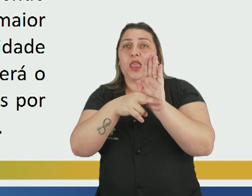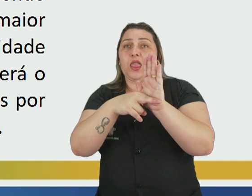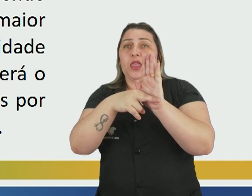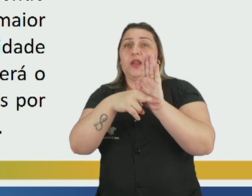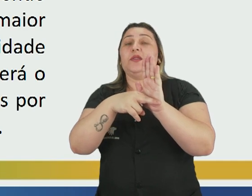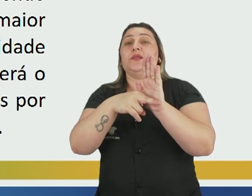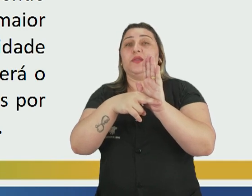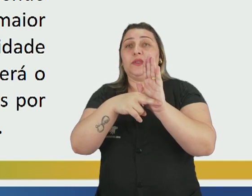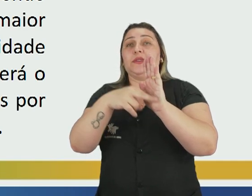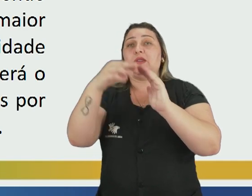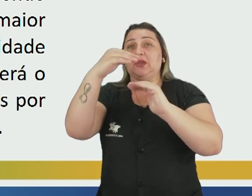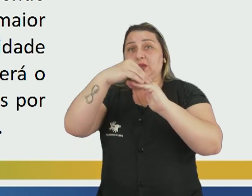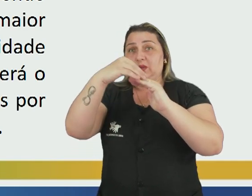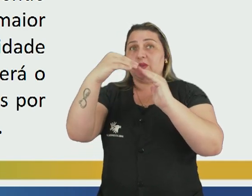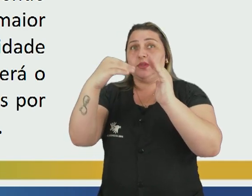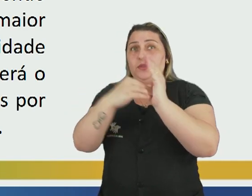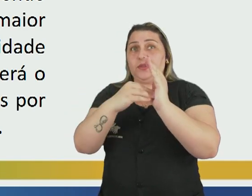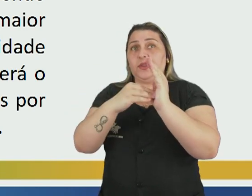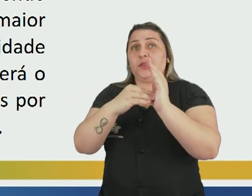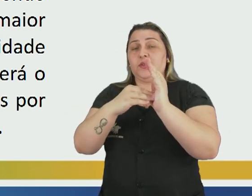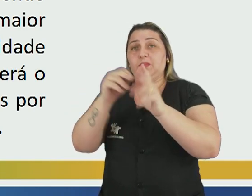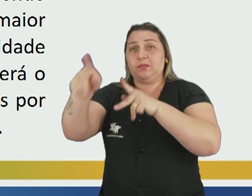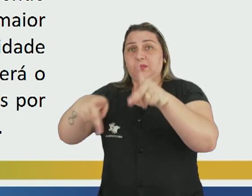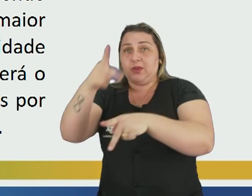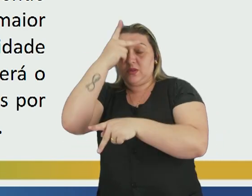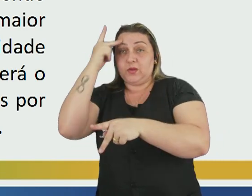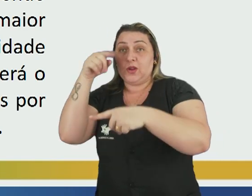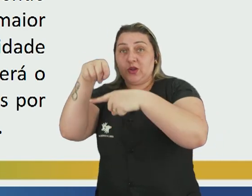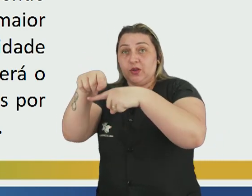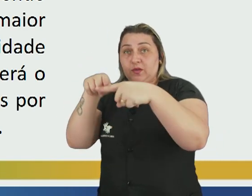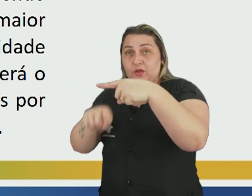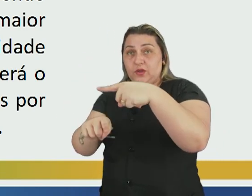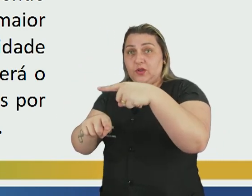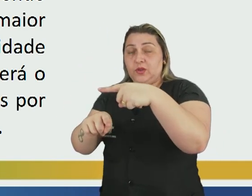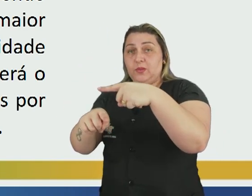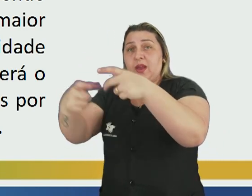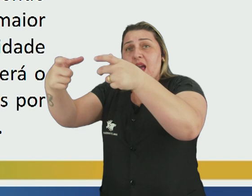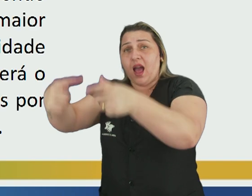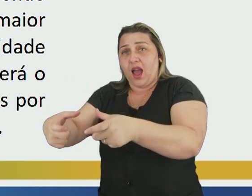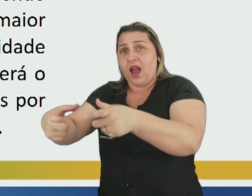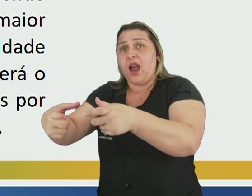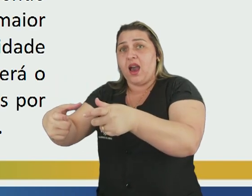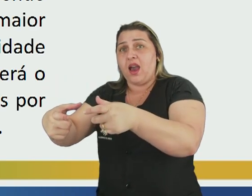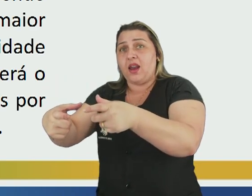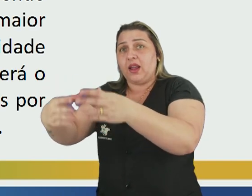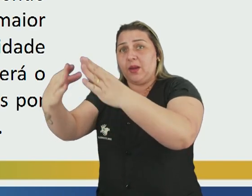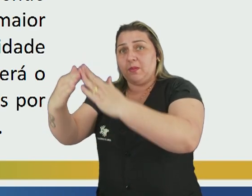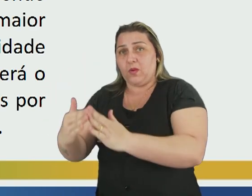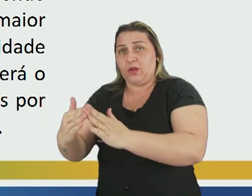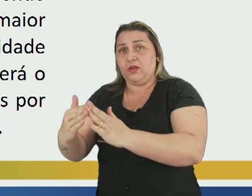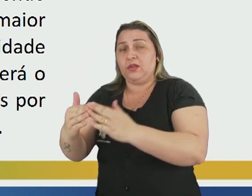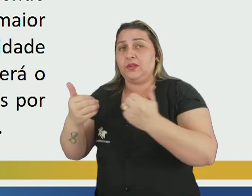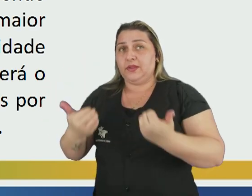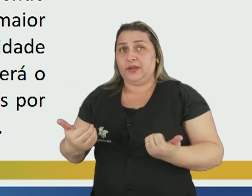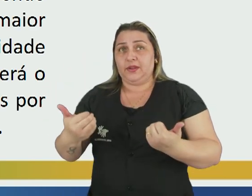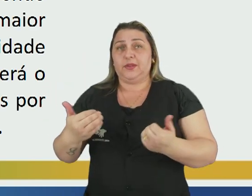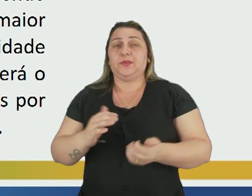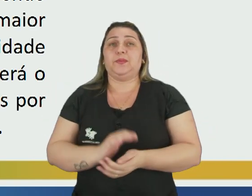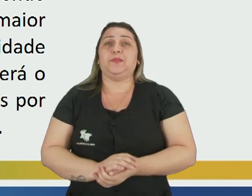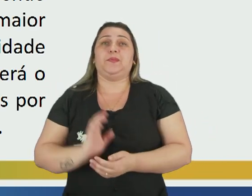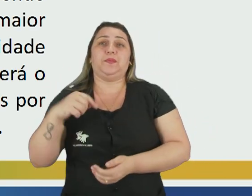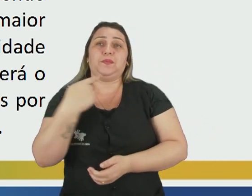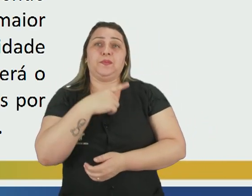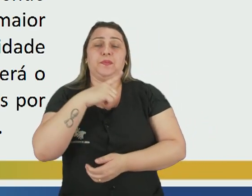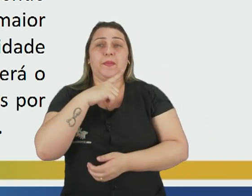demográfica seria igual a total de habitantes dividido pela área em que ocupam, certo? Então, a